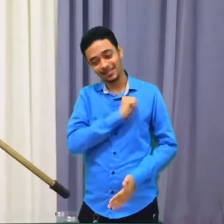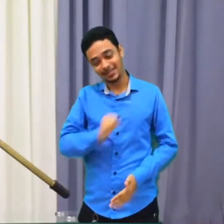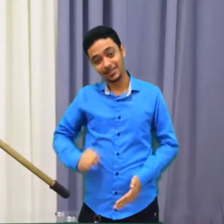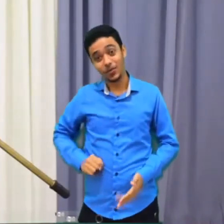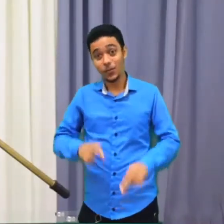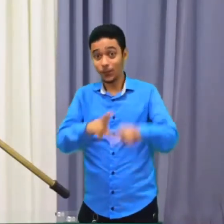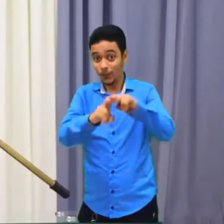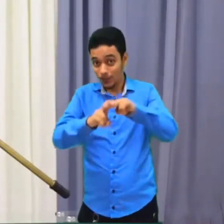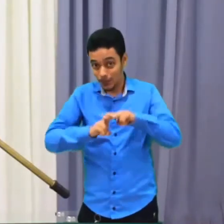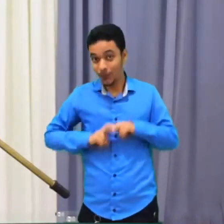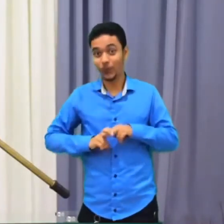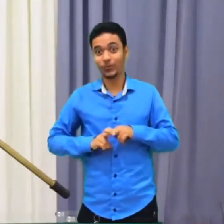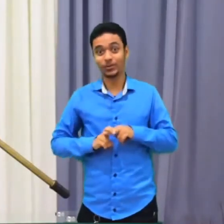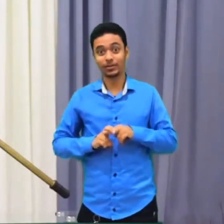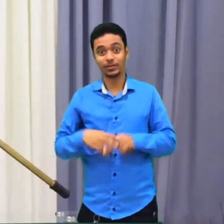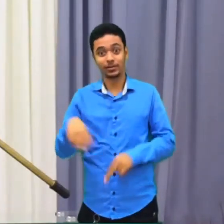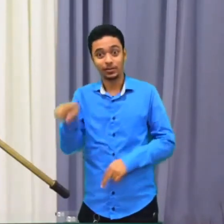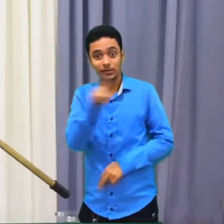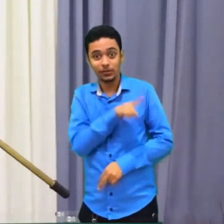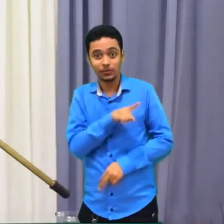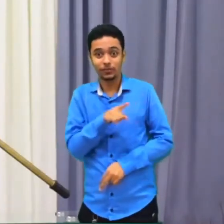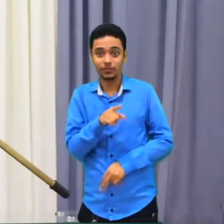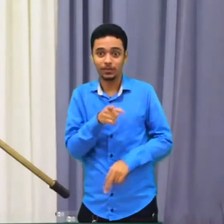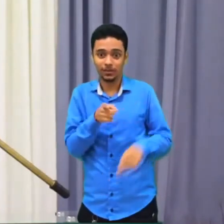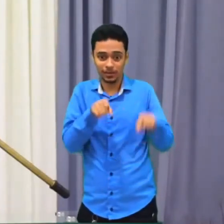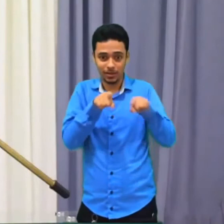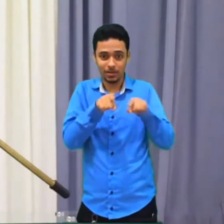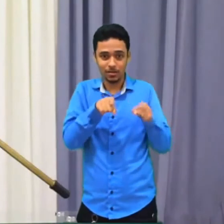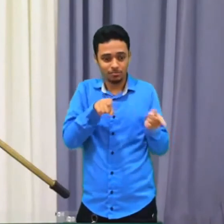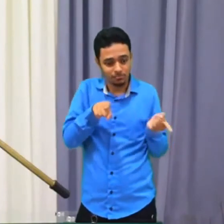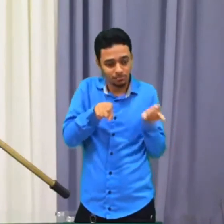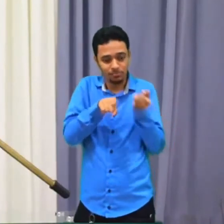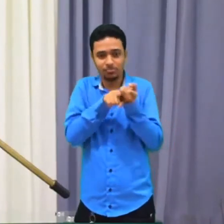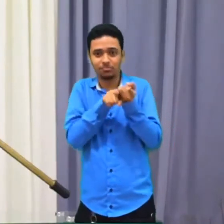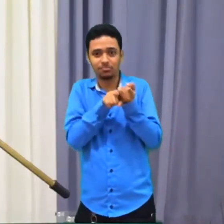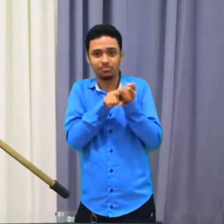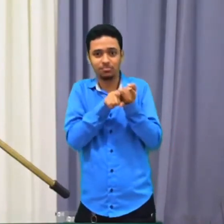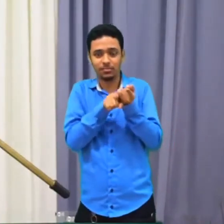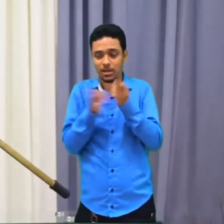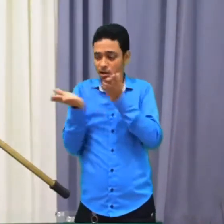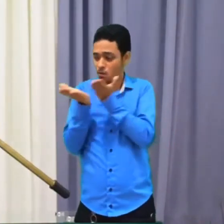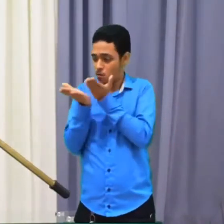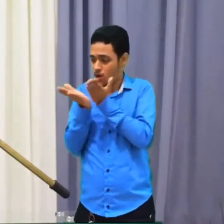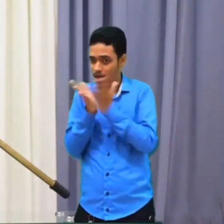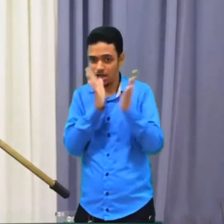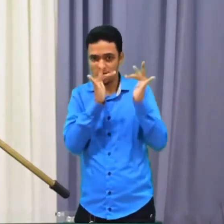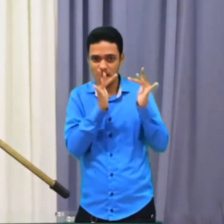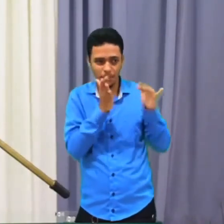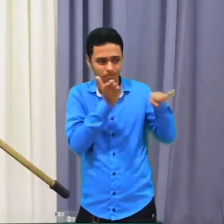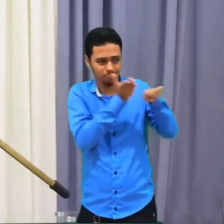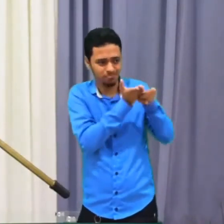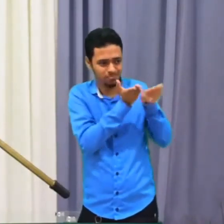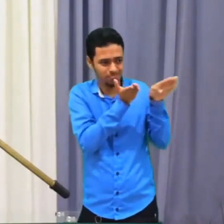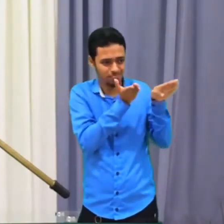Por isso, não se ponha em jugo desigual. Não.